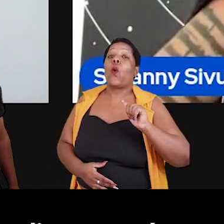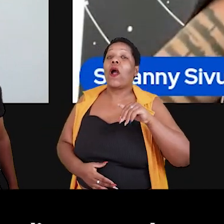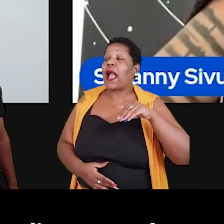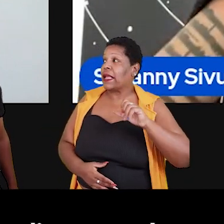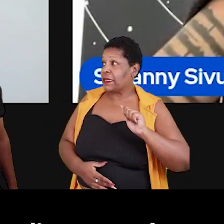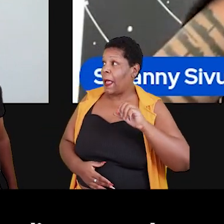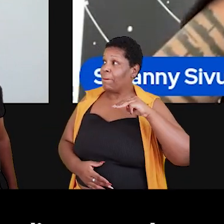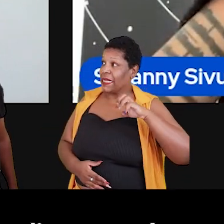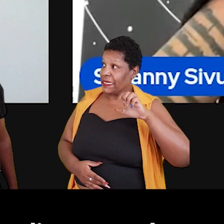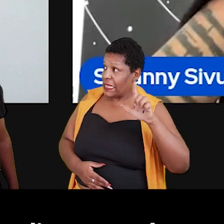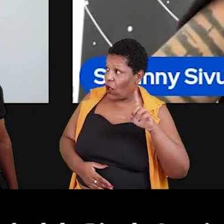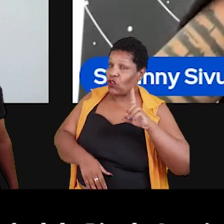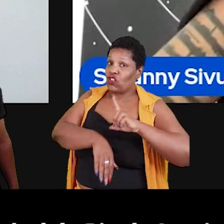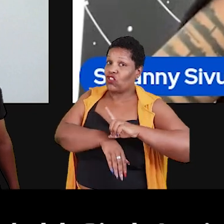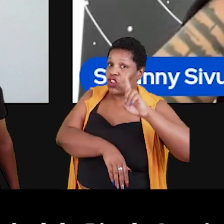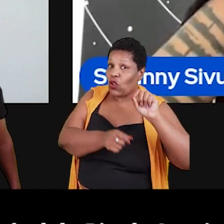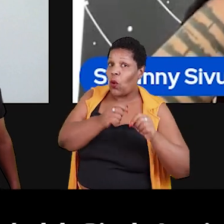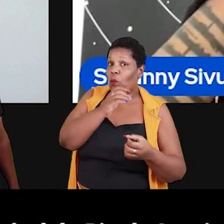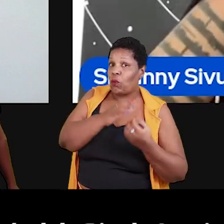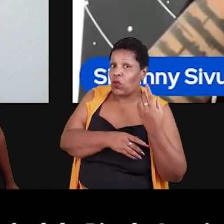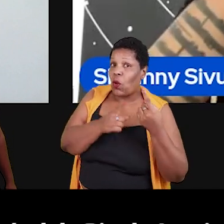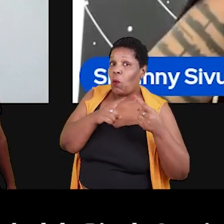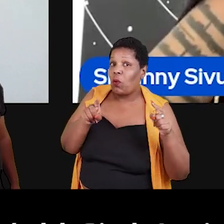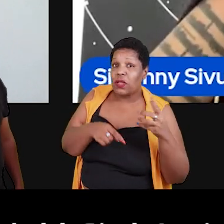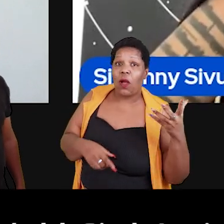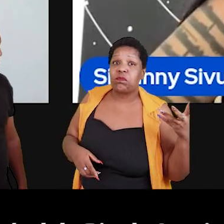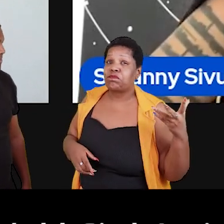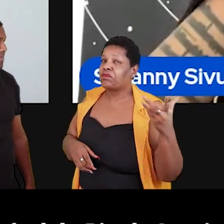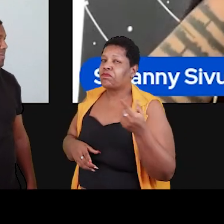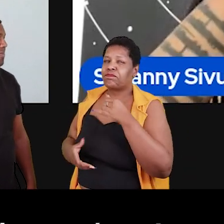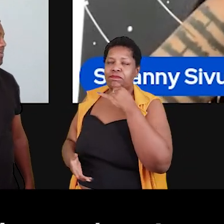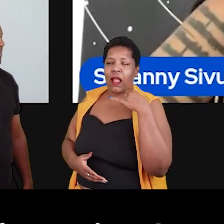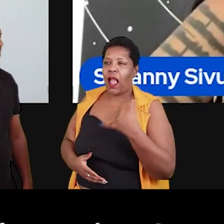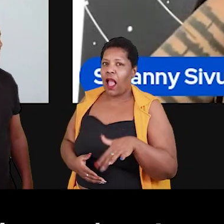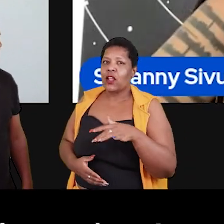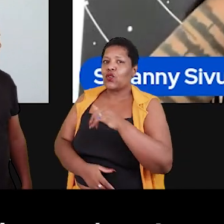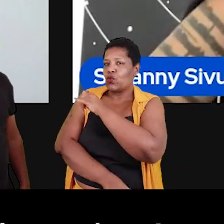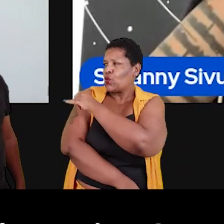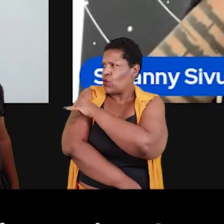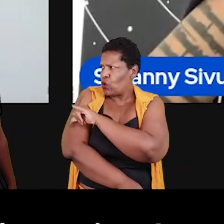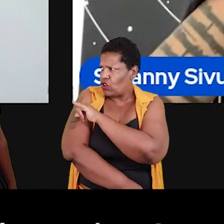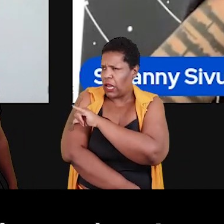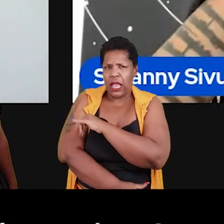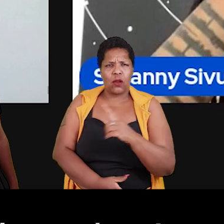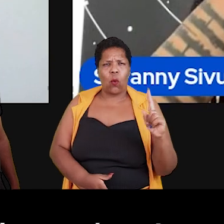um diretor, produtor musical incrível do Rio de Janeiro, ser humano